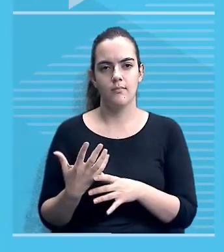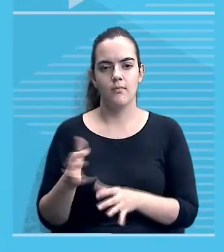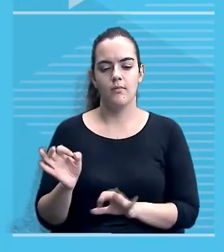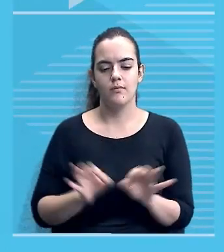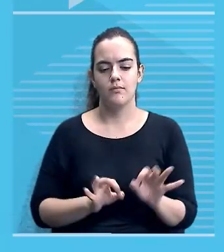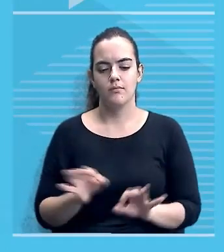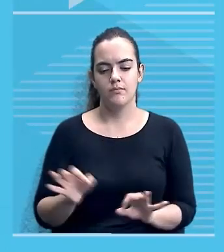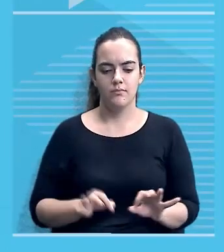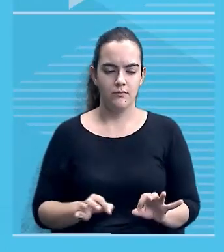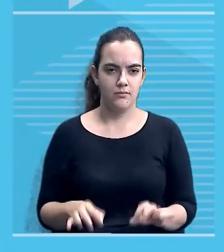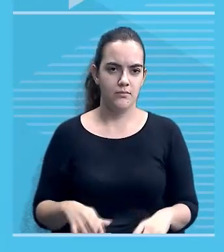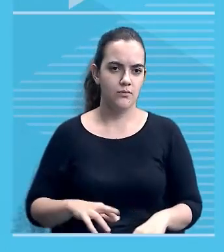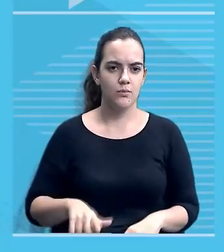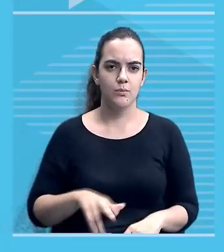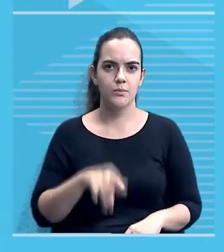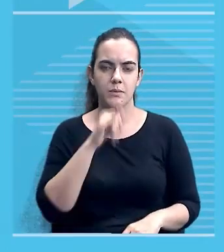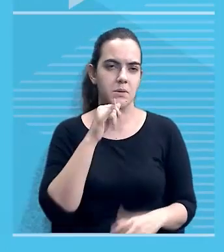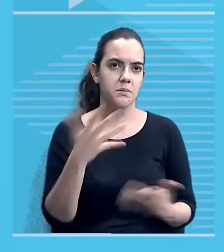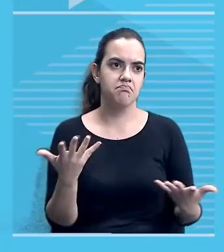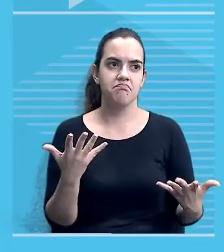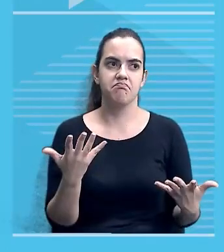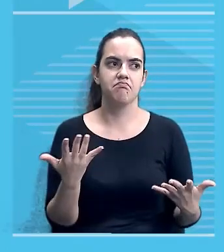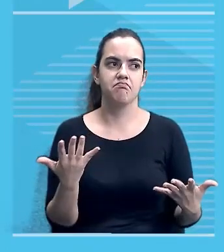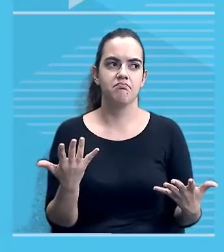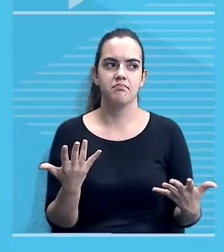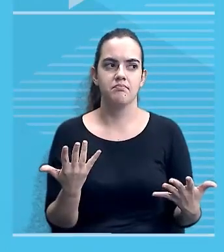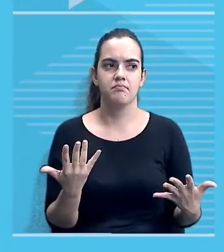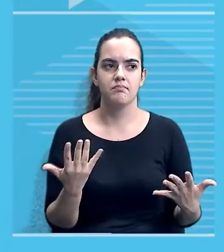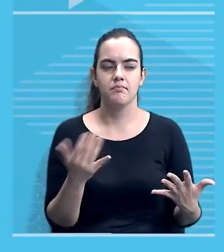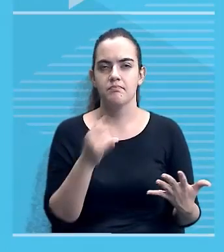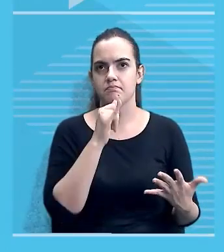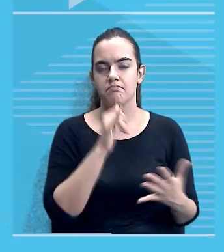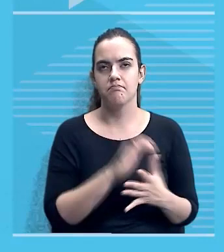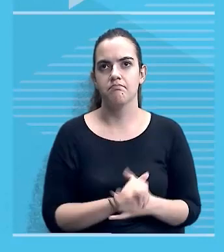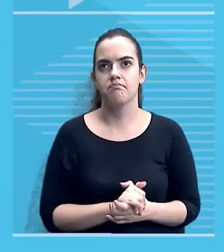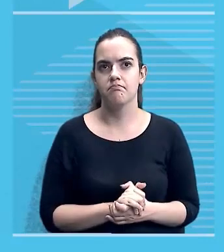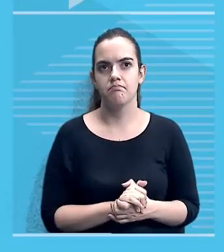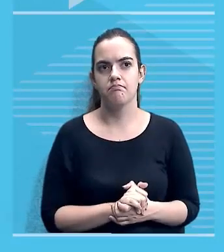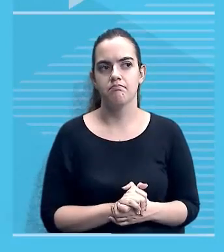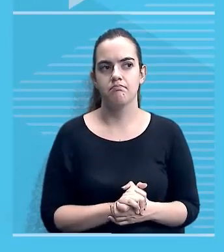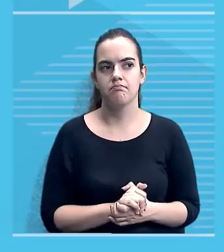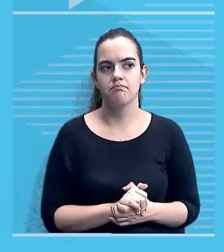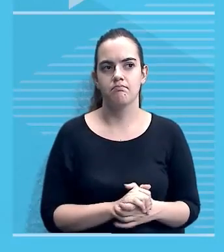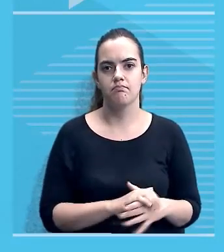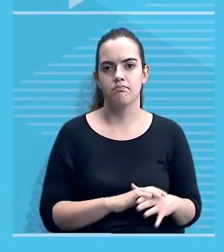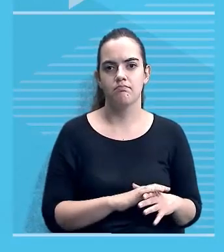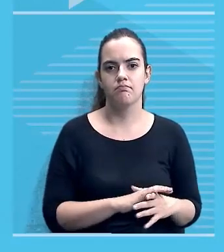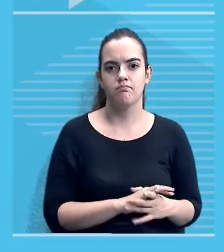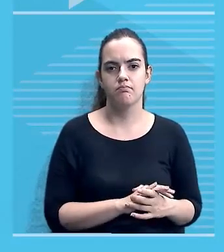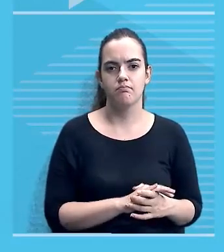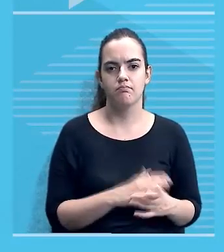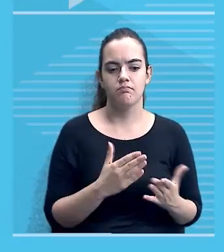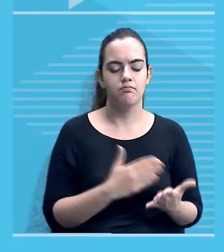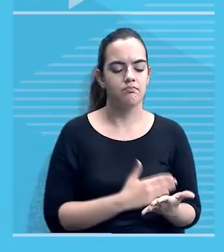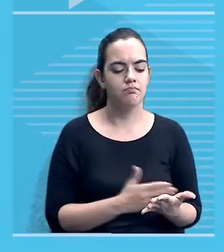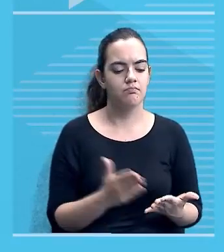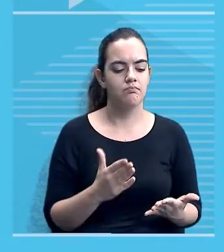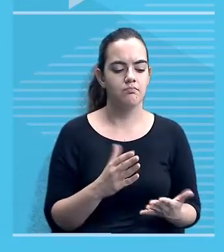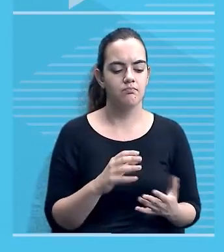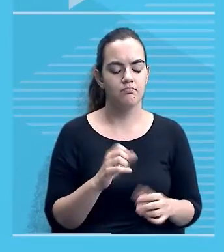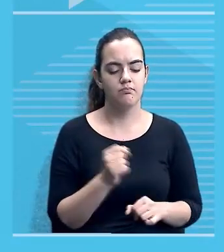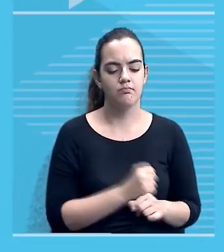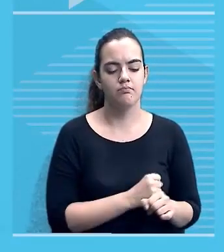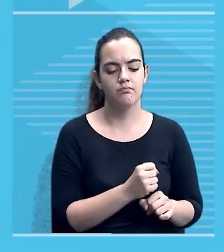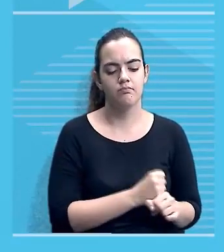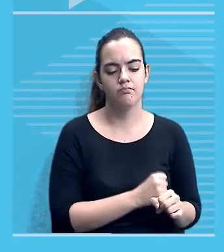de forma espontânea né ela não surgiu ali com a construção de uma de uma igreja né uma Freguesia que